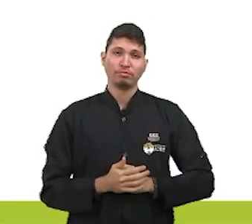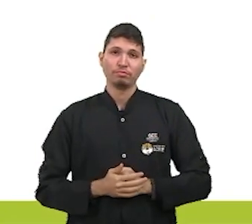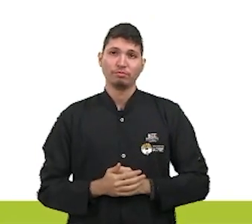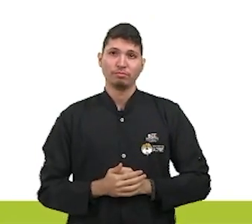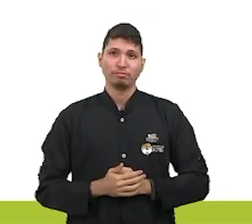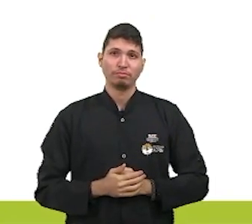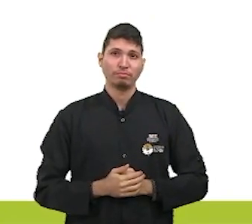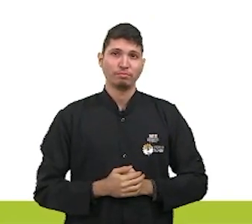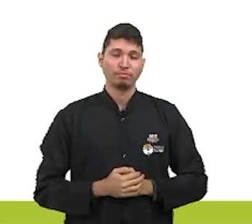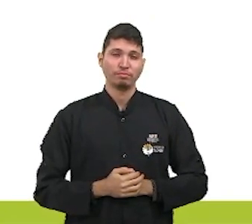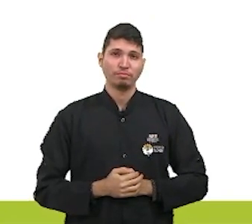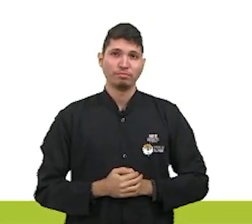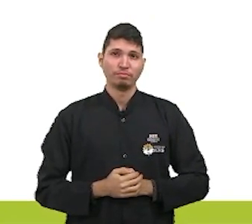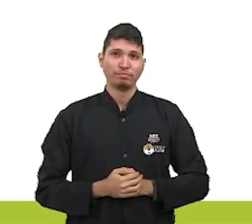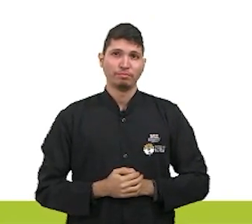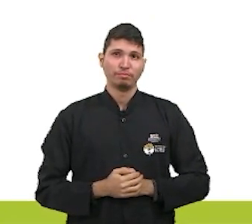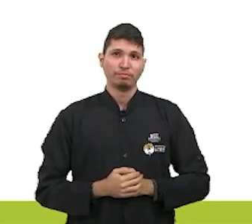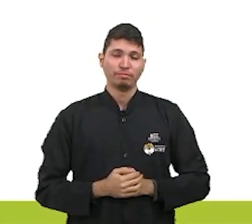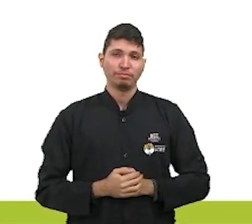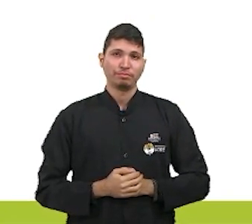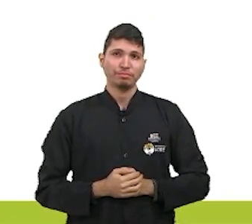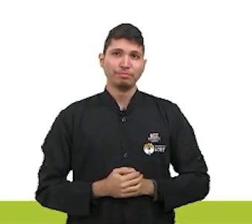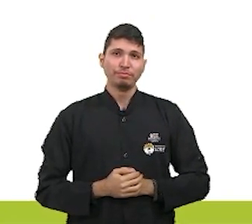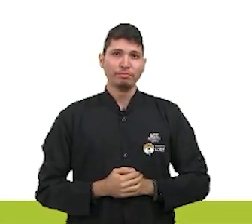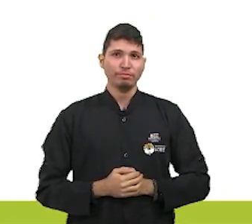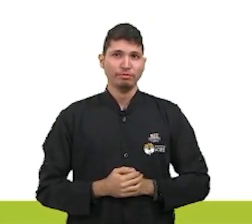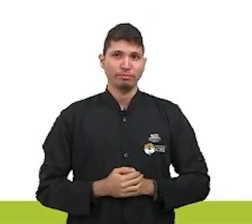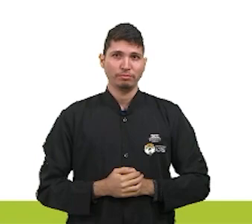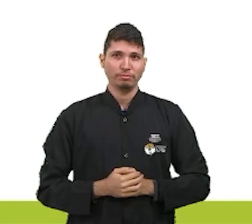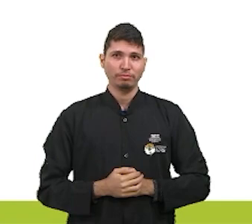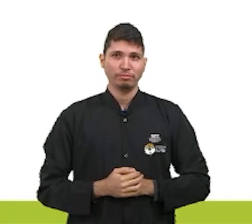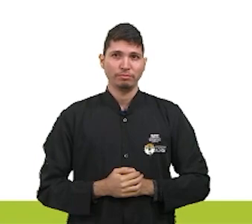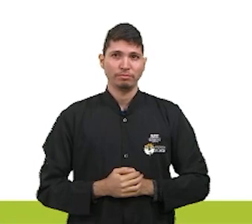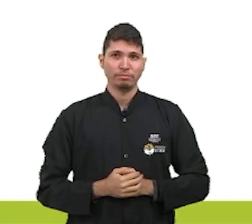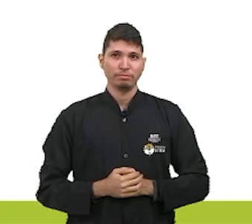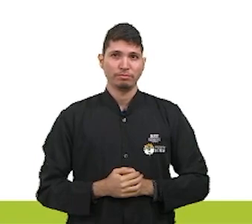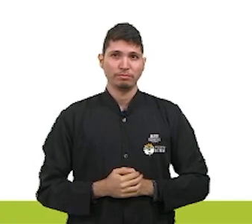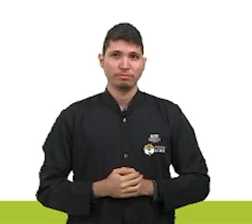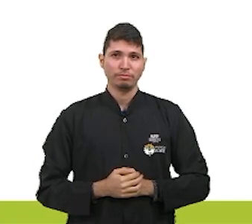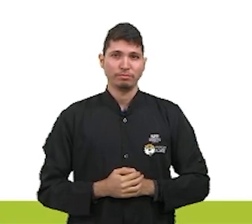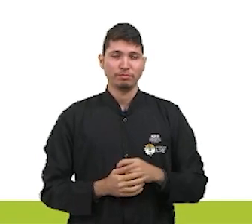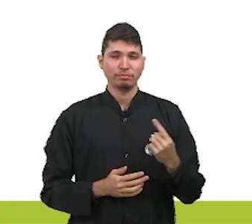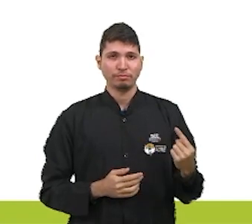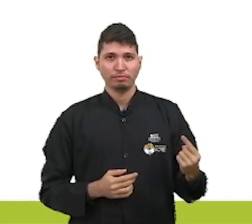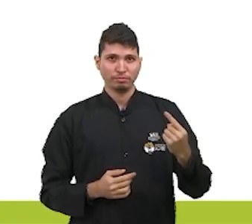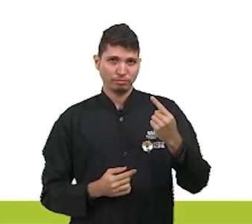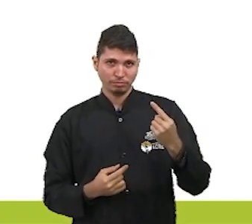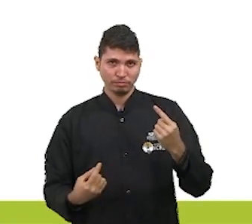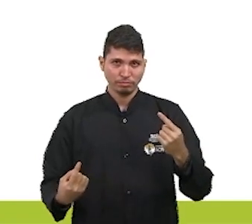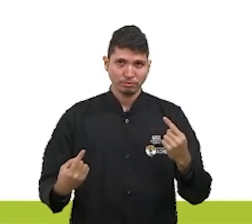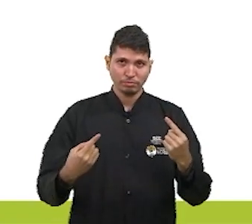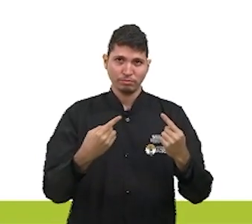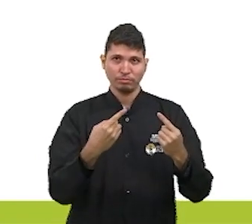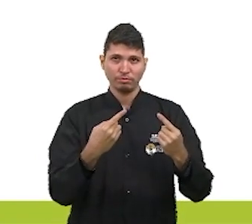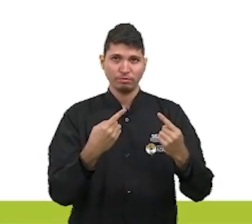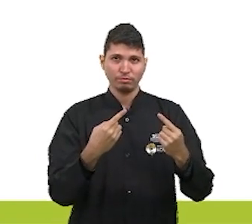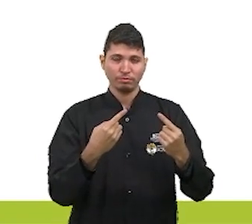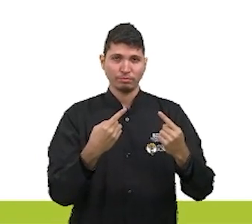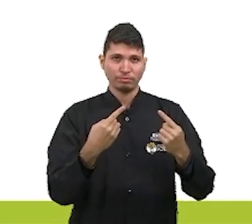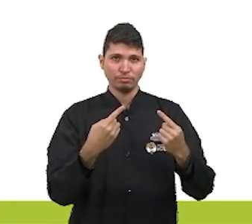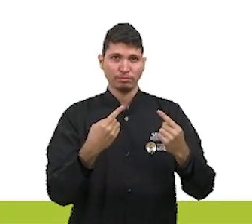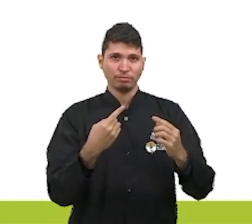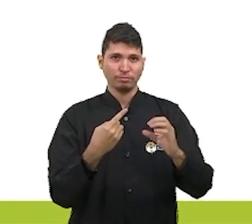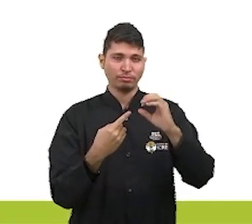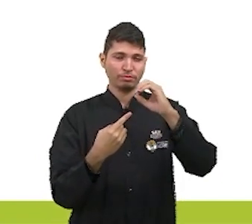eletronegativo. Então, a setinha nós iremos colocar direcionada ao